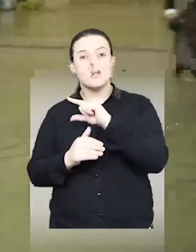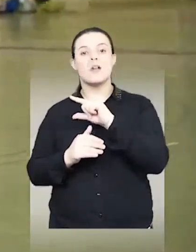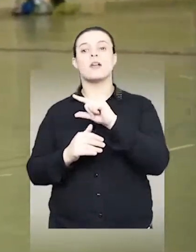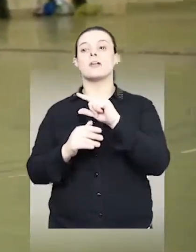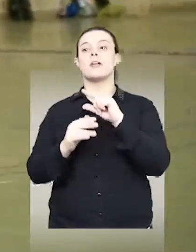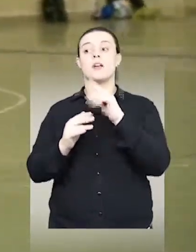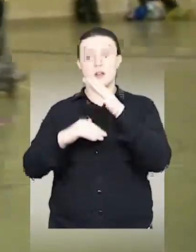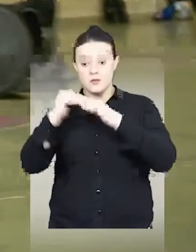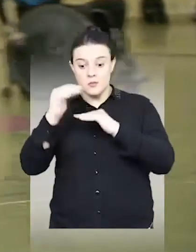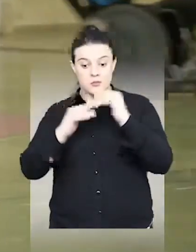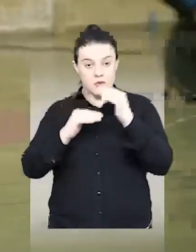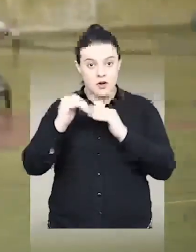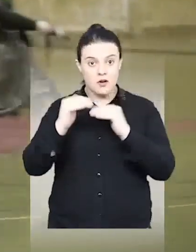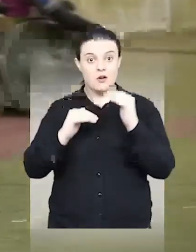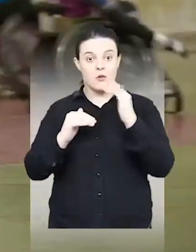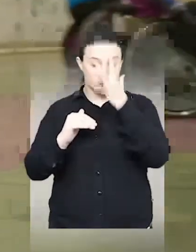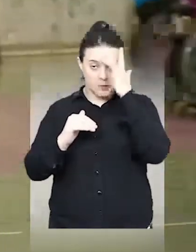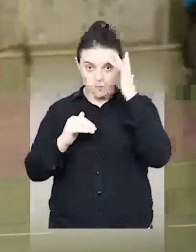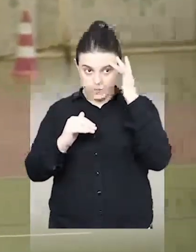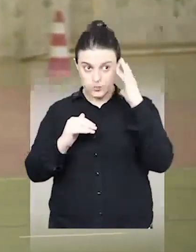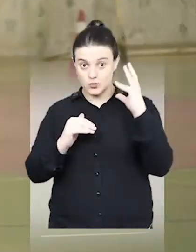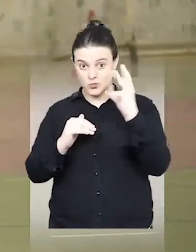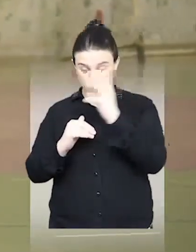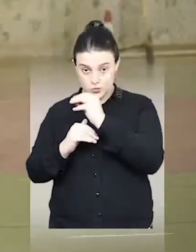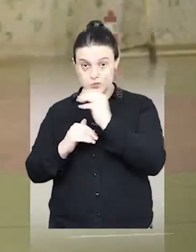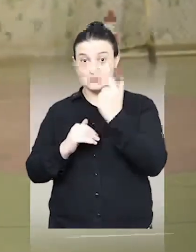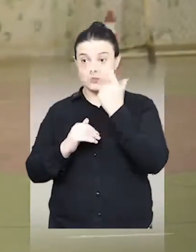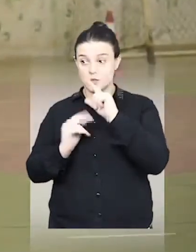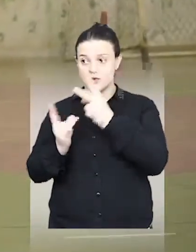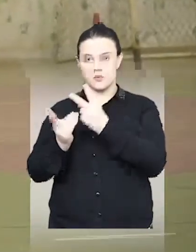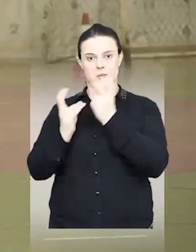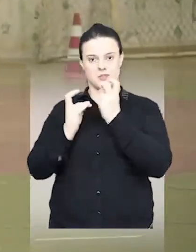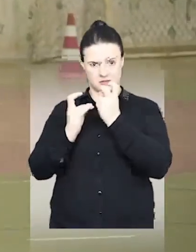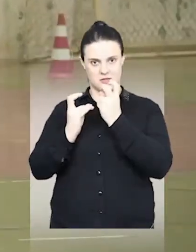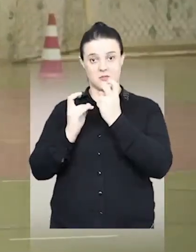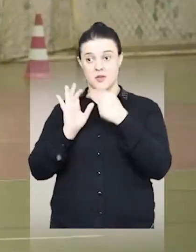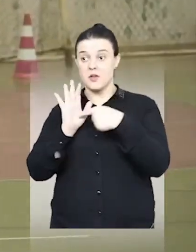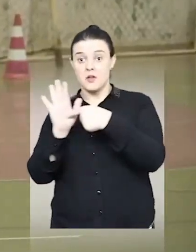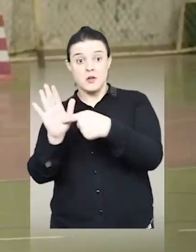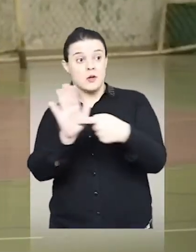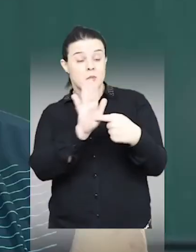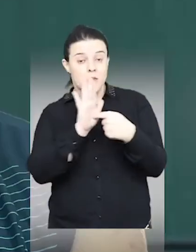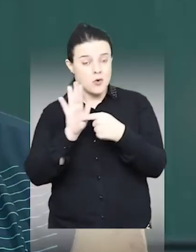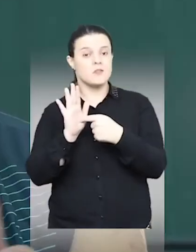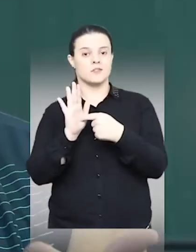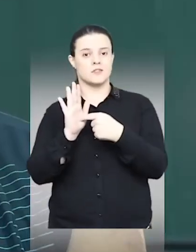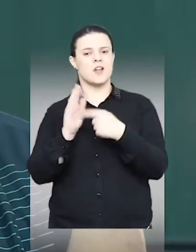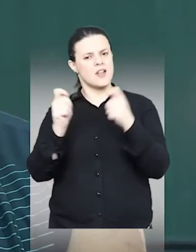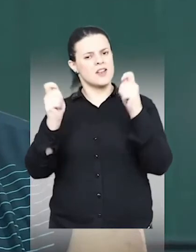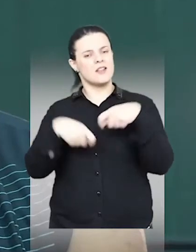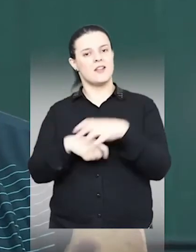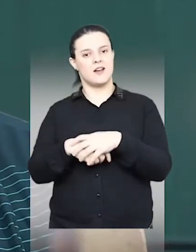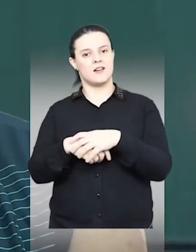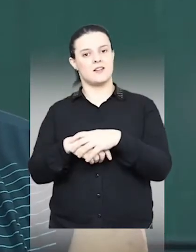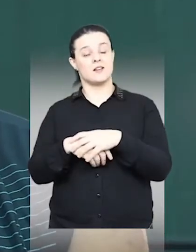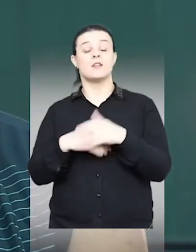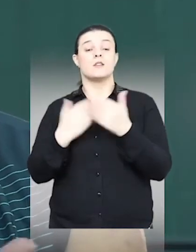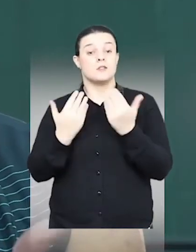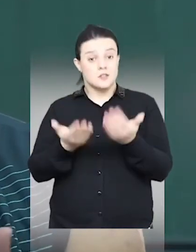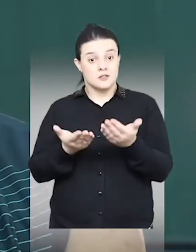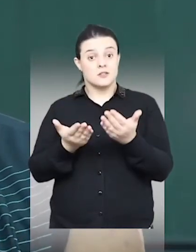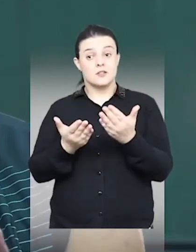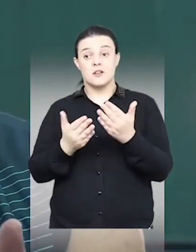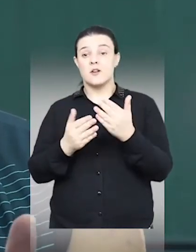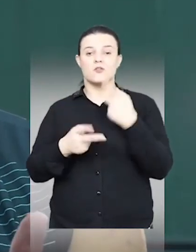exemplo fazendo ou na ação que a gente faz. José Higino. Que a gente mostra que é possível,